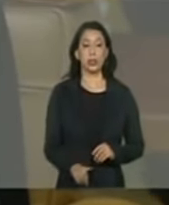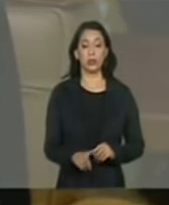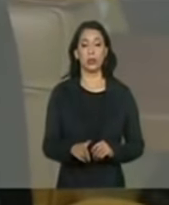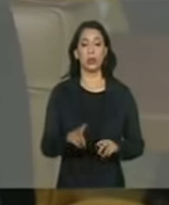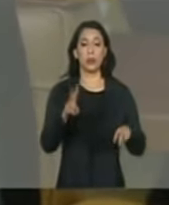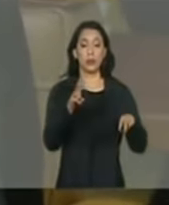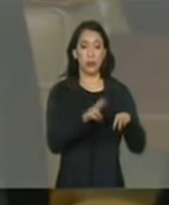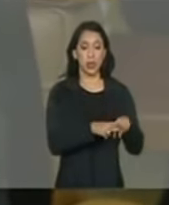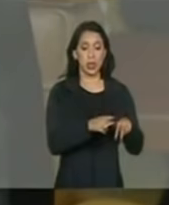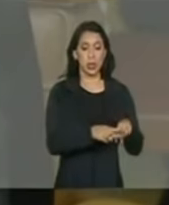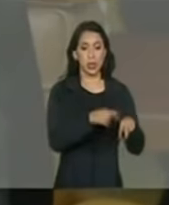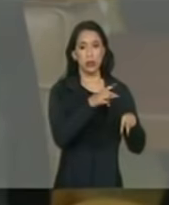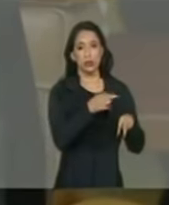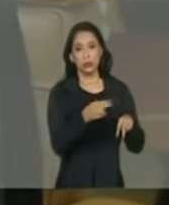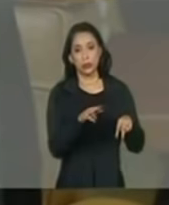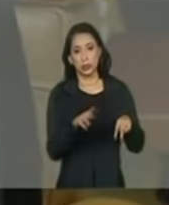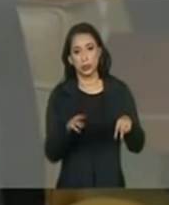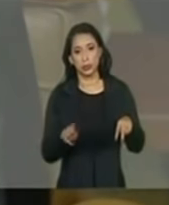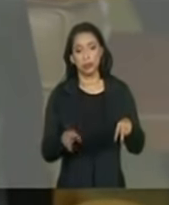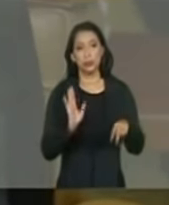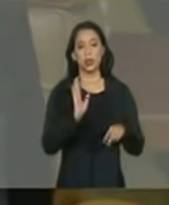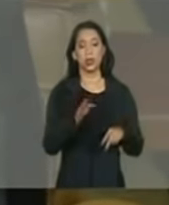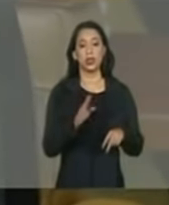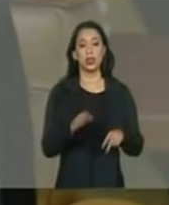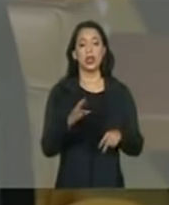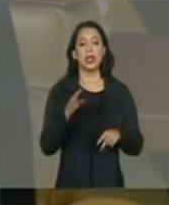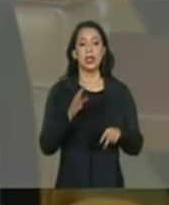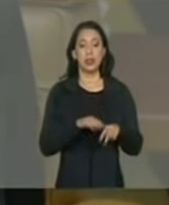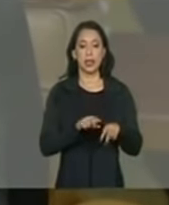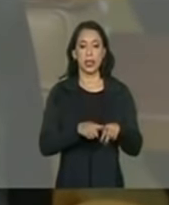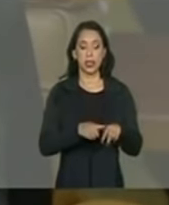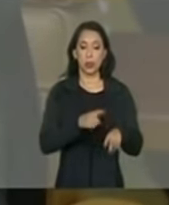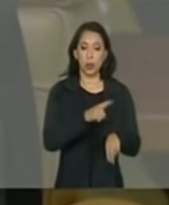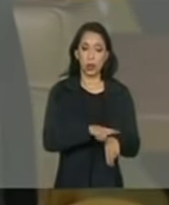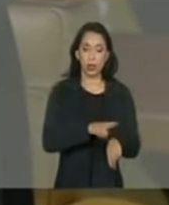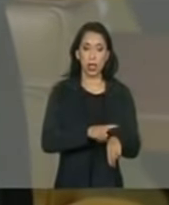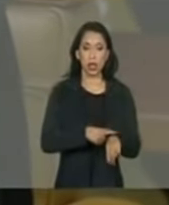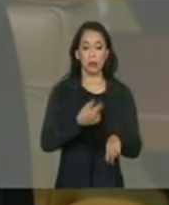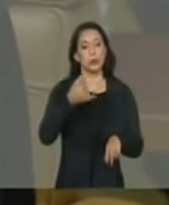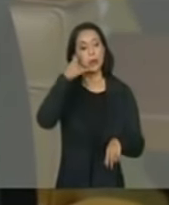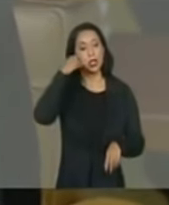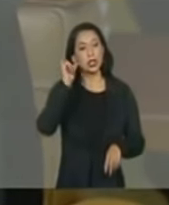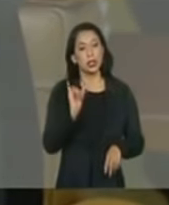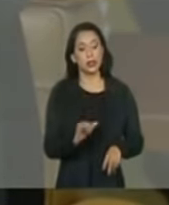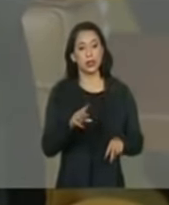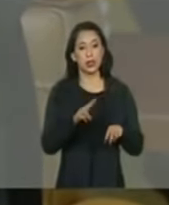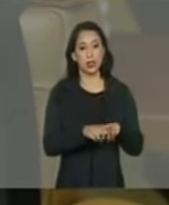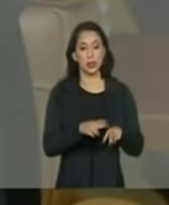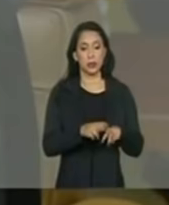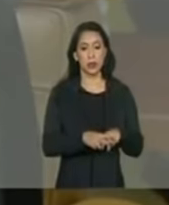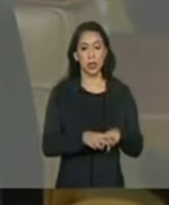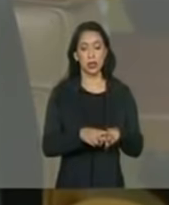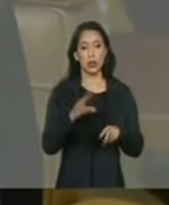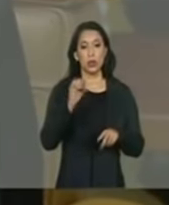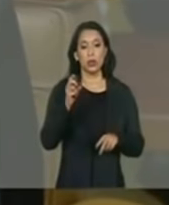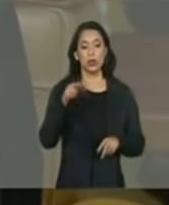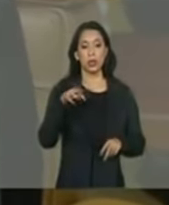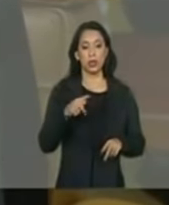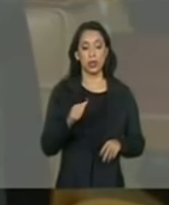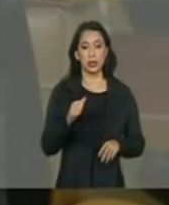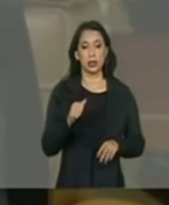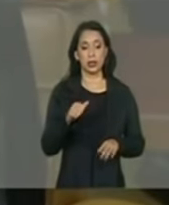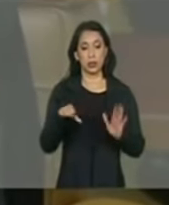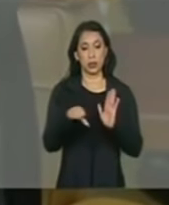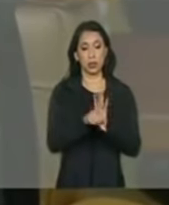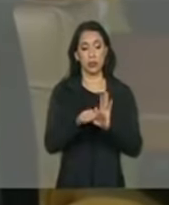cautelar entre as quais a prisão temporária prisão preventiva ou a prisão decorrente de condenação criminal recorrível